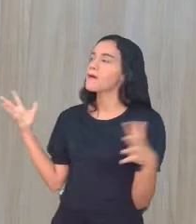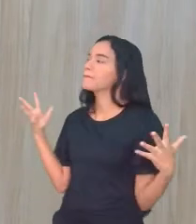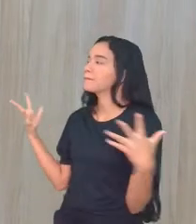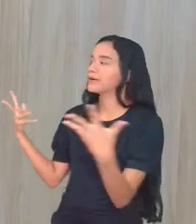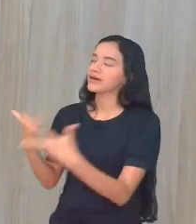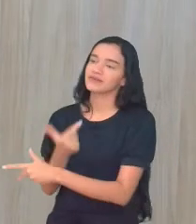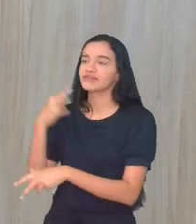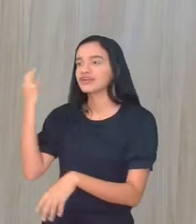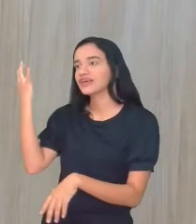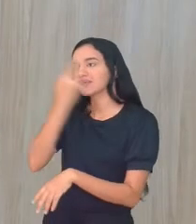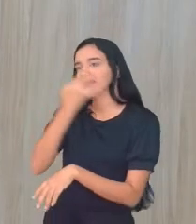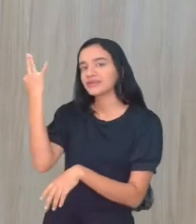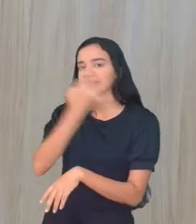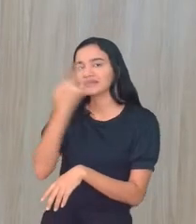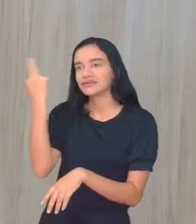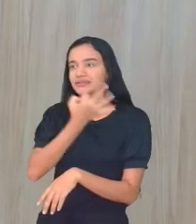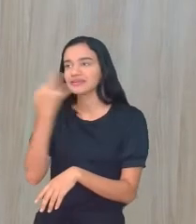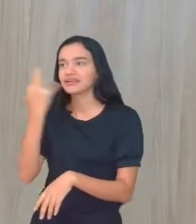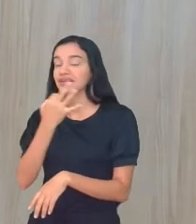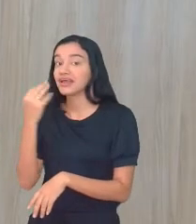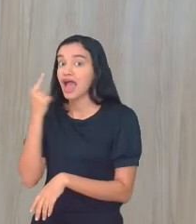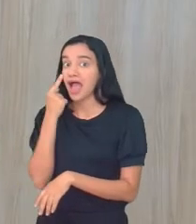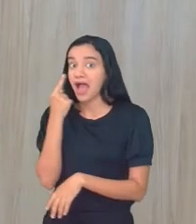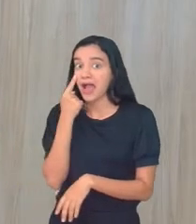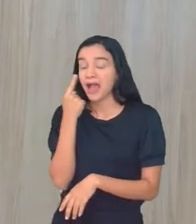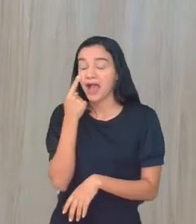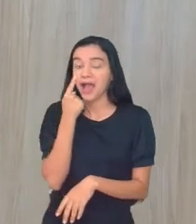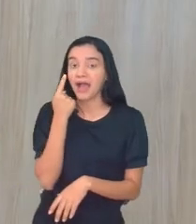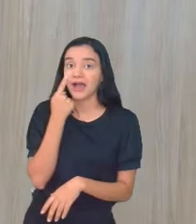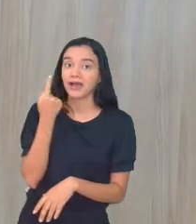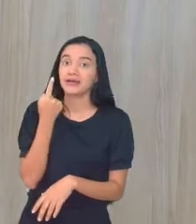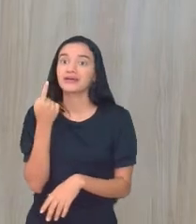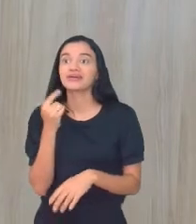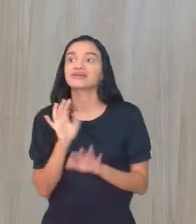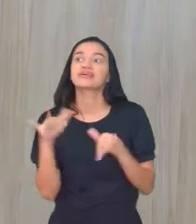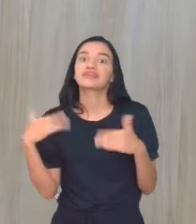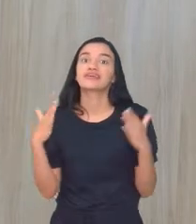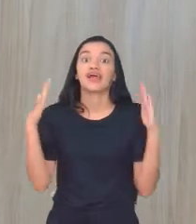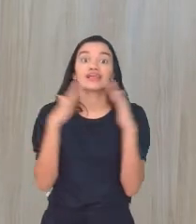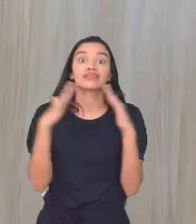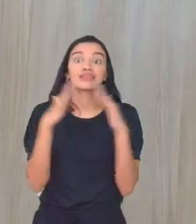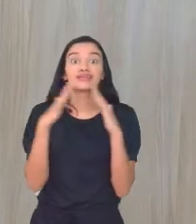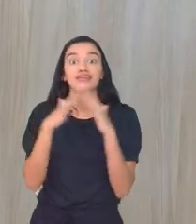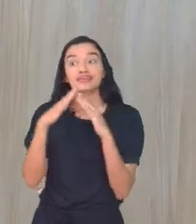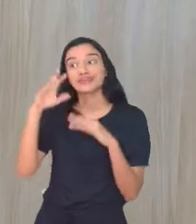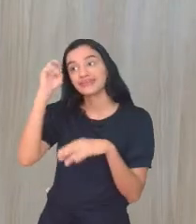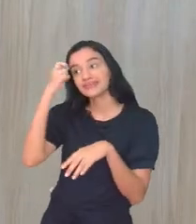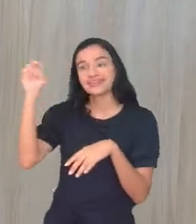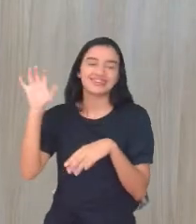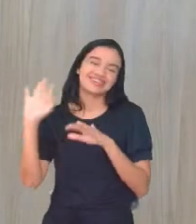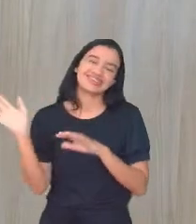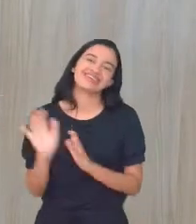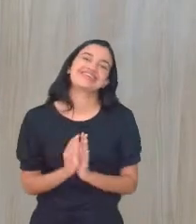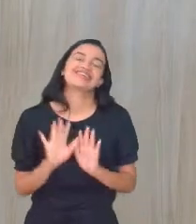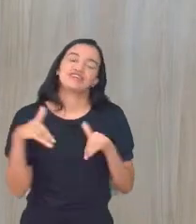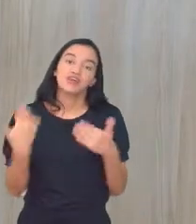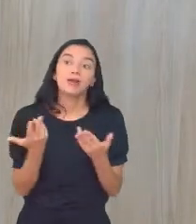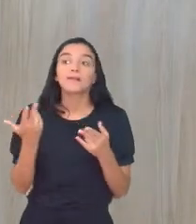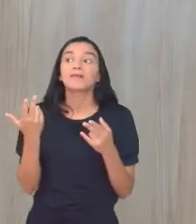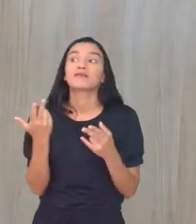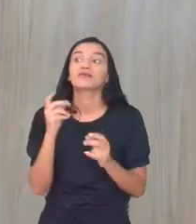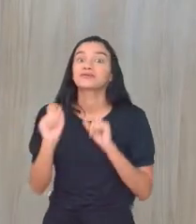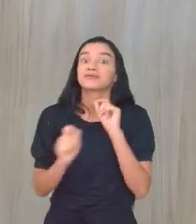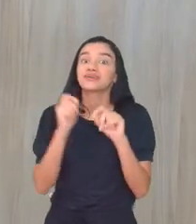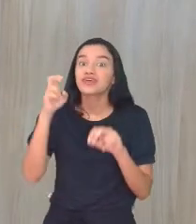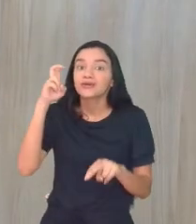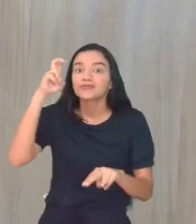maravilhindas. Estão ali, ó, na Casa da Cultura, ó, elas estão ali, ó,